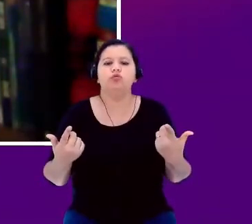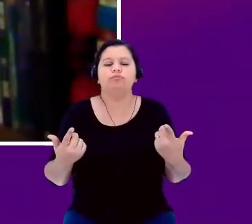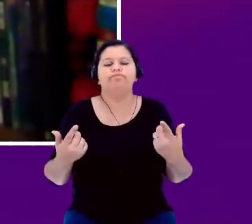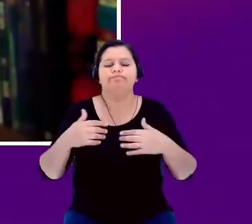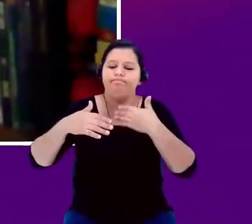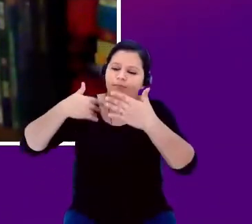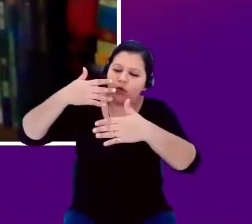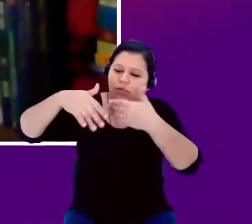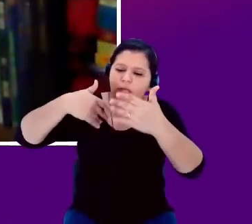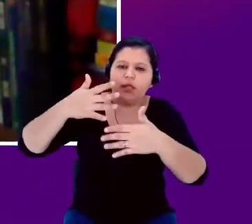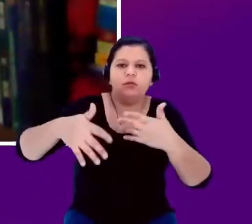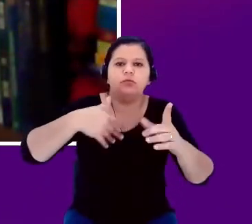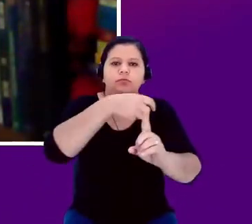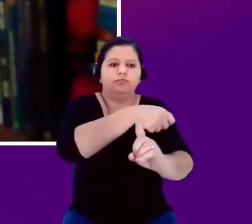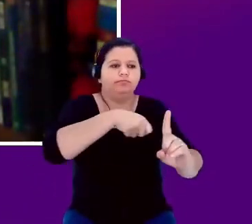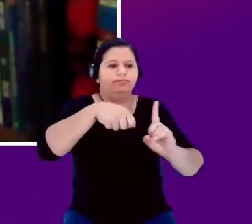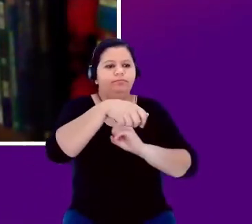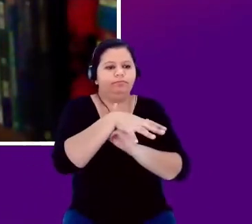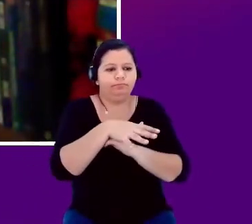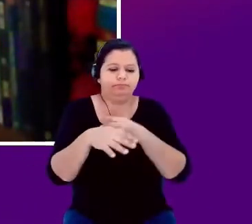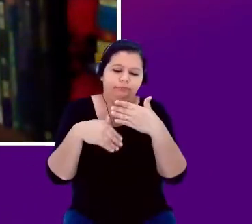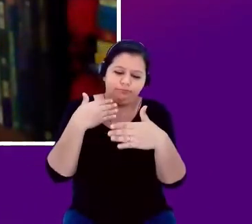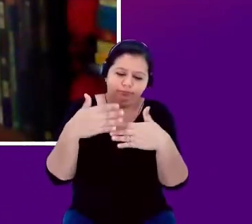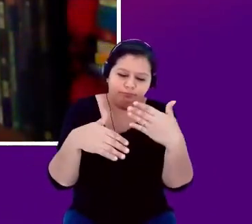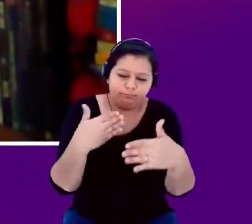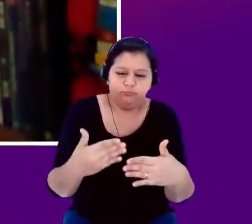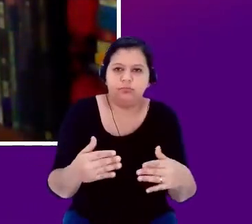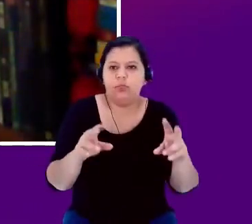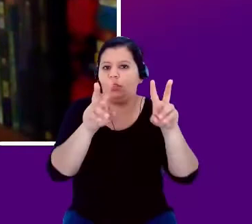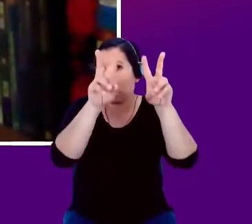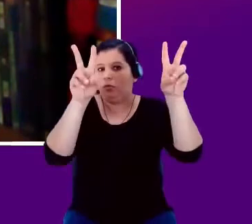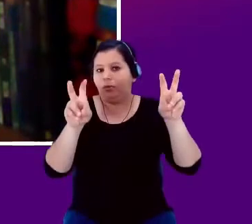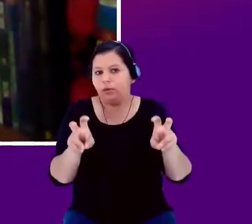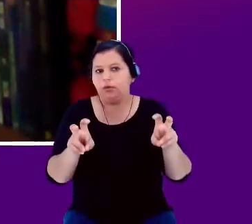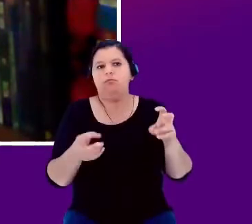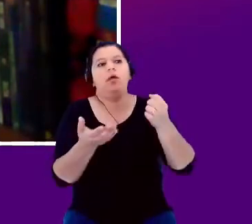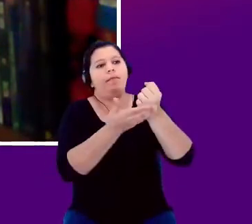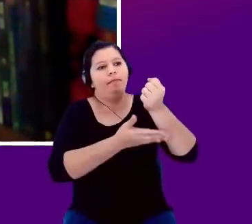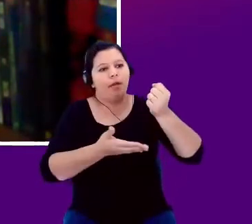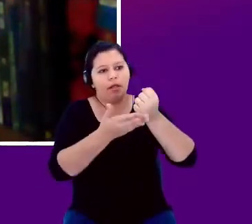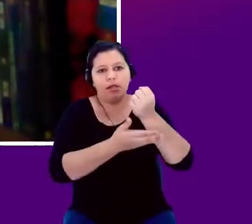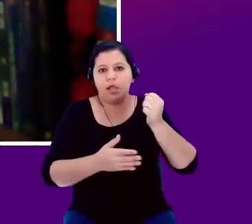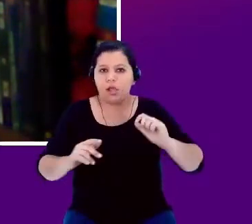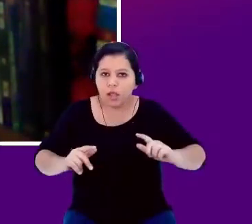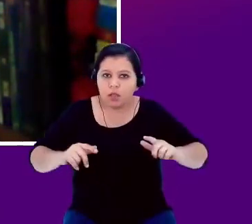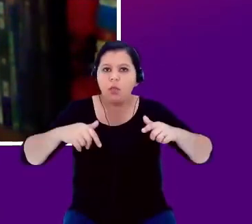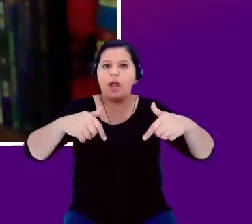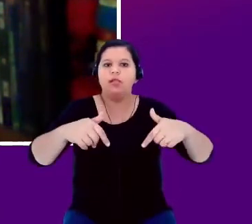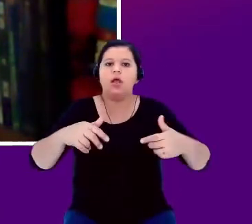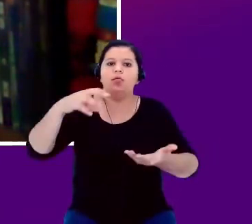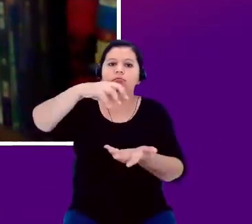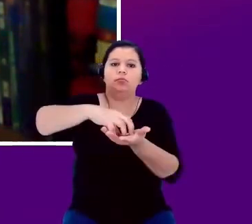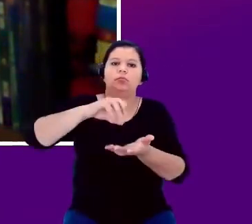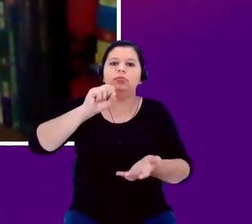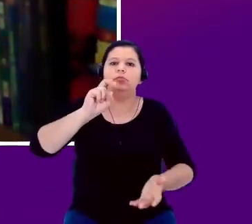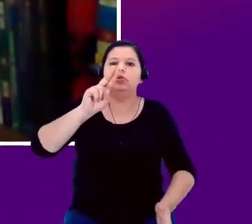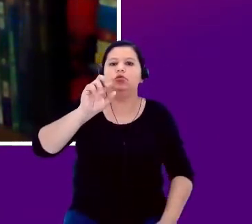civilizatório, como foi dito aqui. E é um tema que tem pautado muito a atuação da SUSEP, não só como órgão